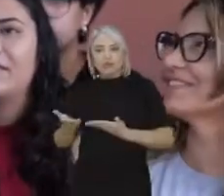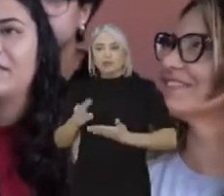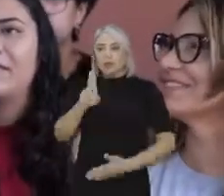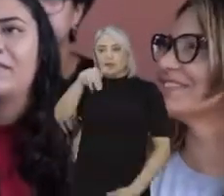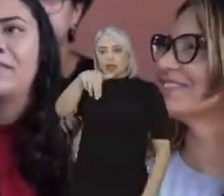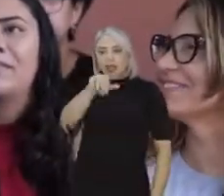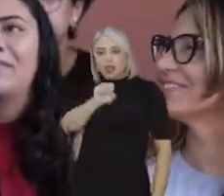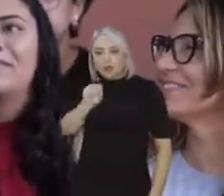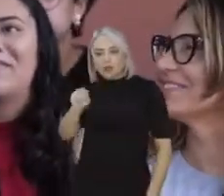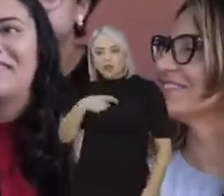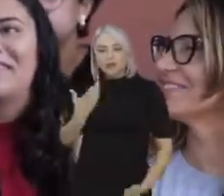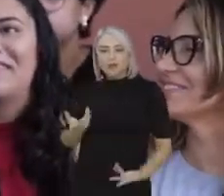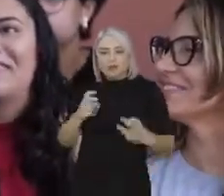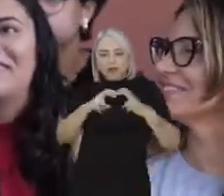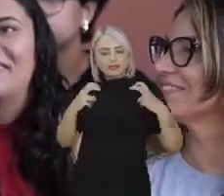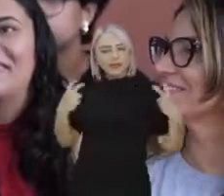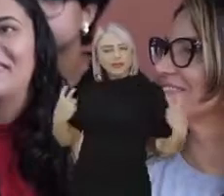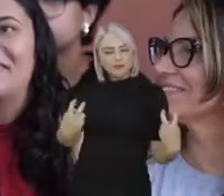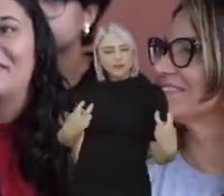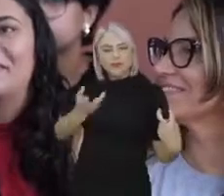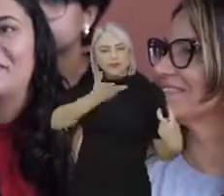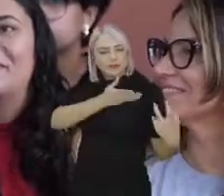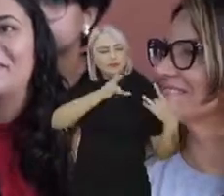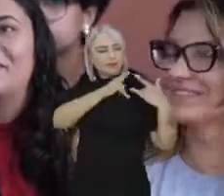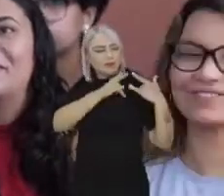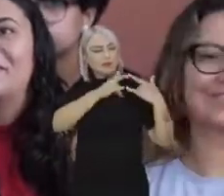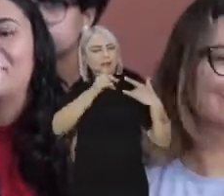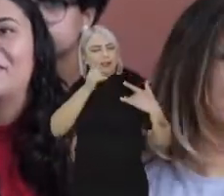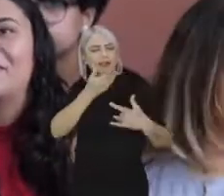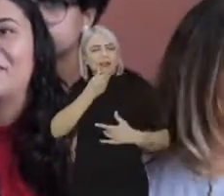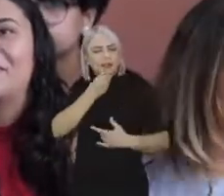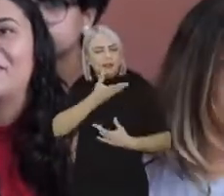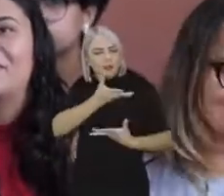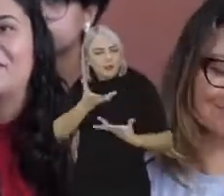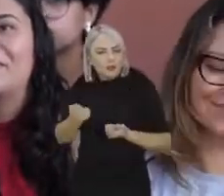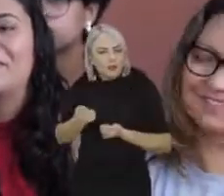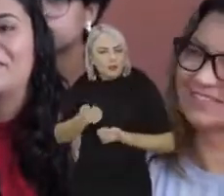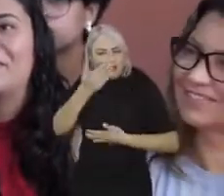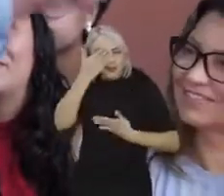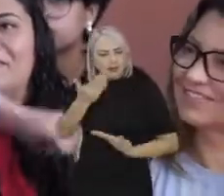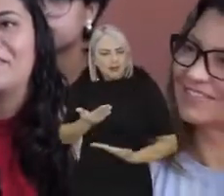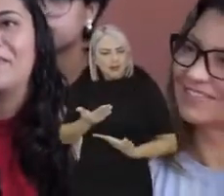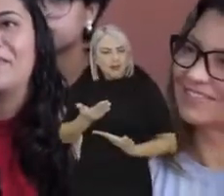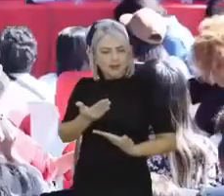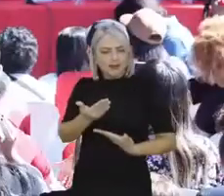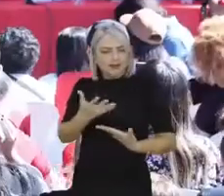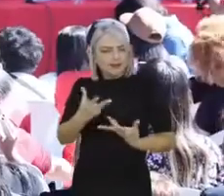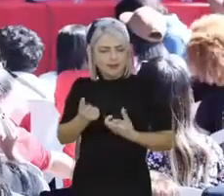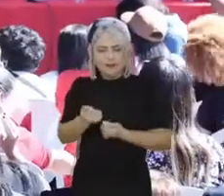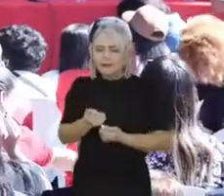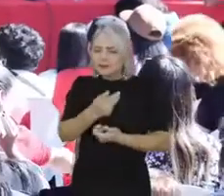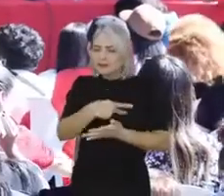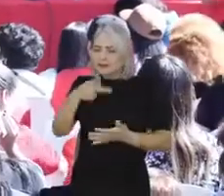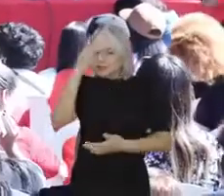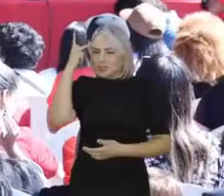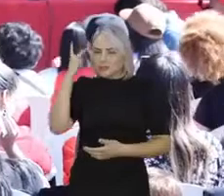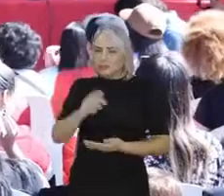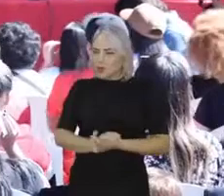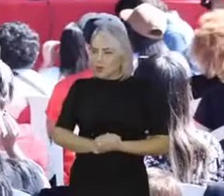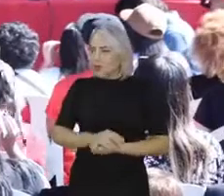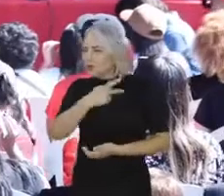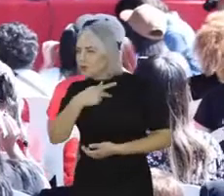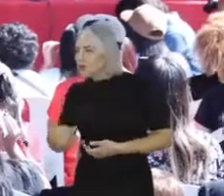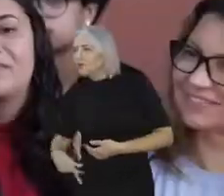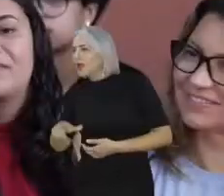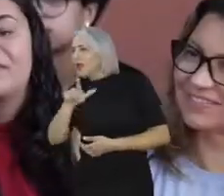Zimba, companheiros, companheiras que estão aqui, Suplicy, a Bebel, nosso presidente Laércio, que está aqui também,